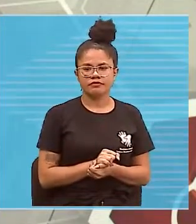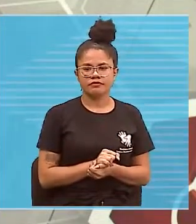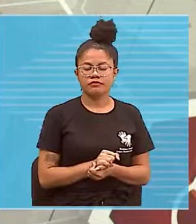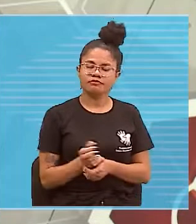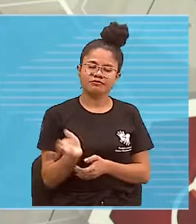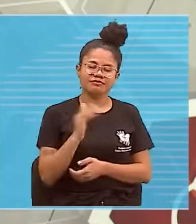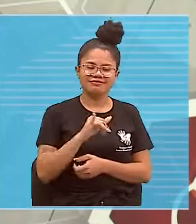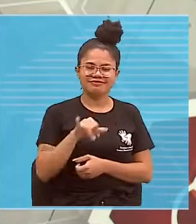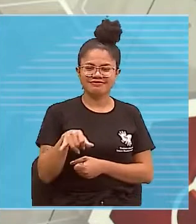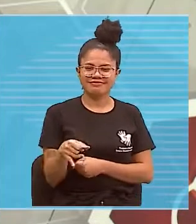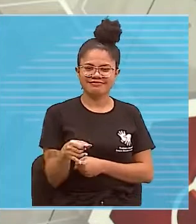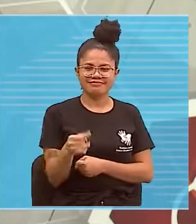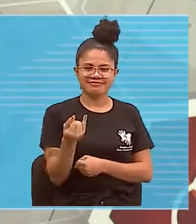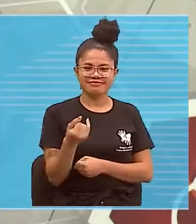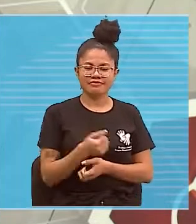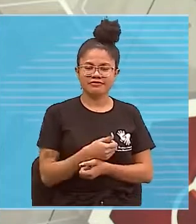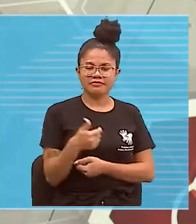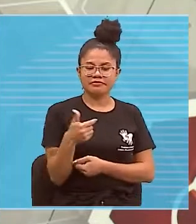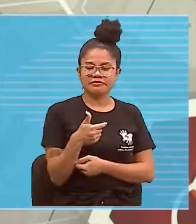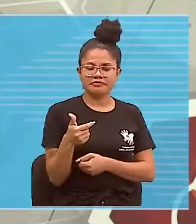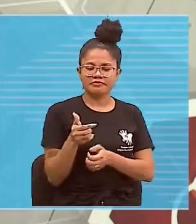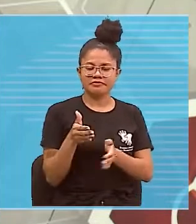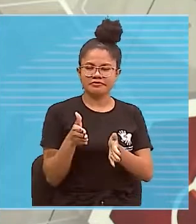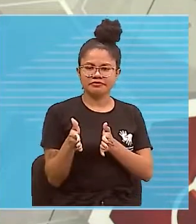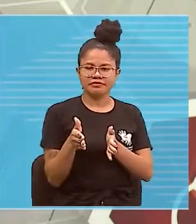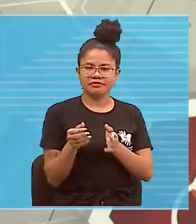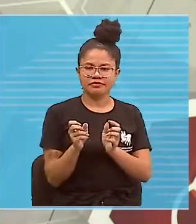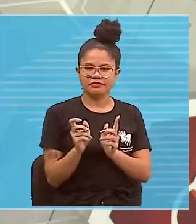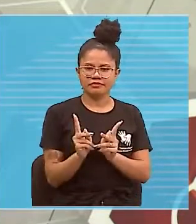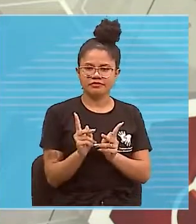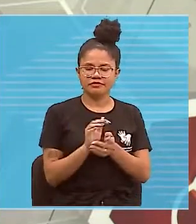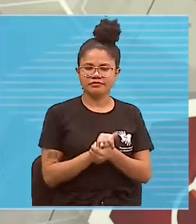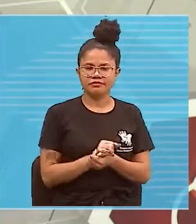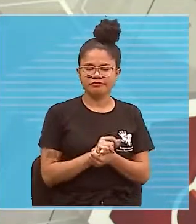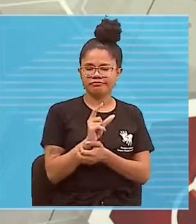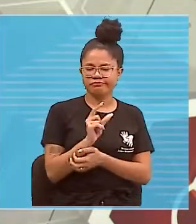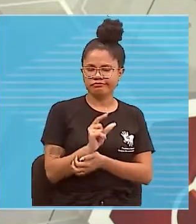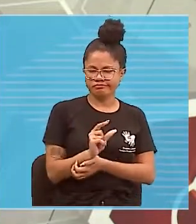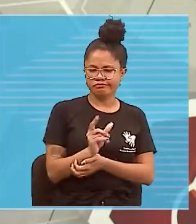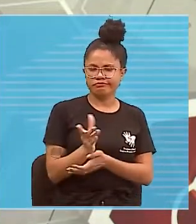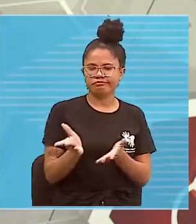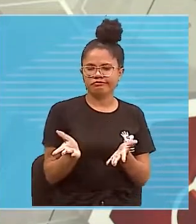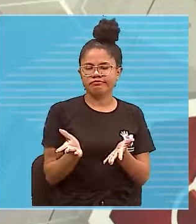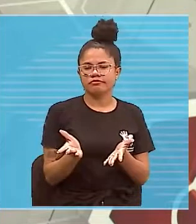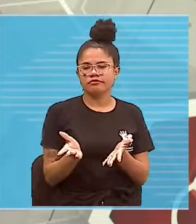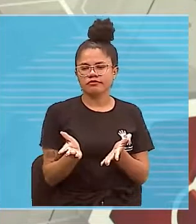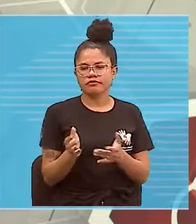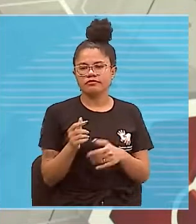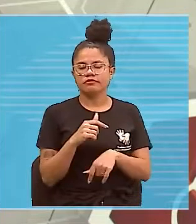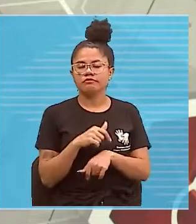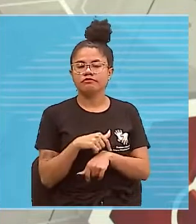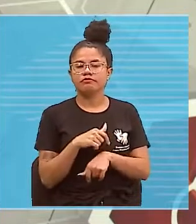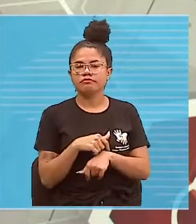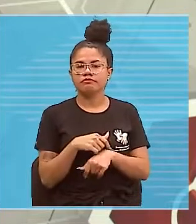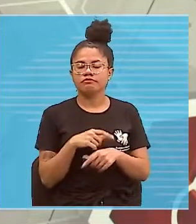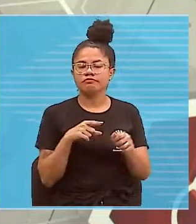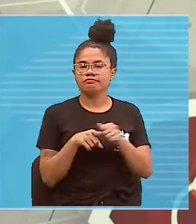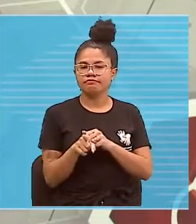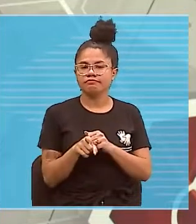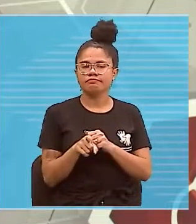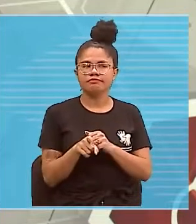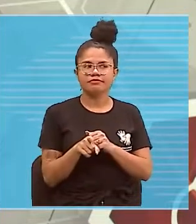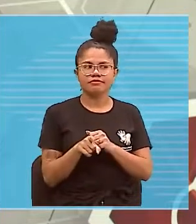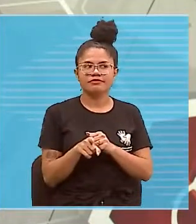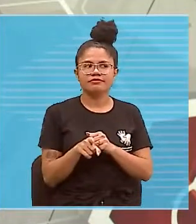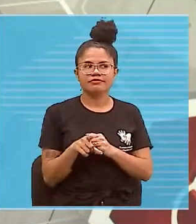vamos aproveitar esse segundo semestre como eu falei ele é menor vai ter eleição tem o Enem copa do mundo